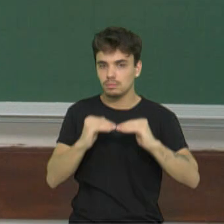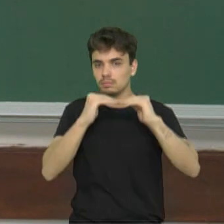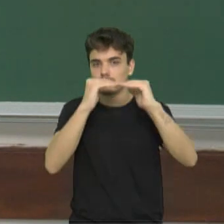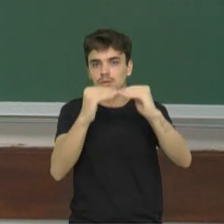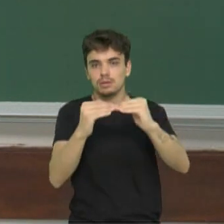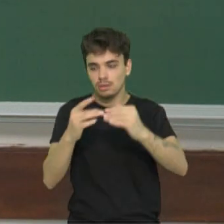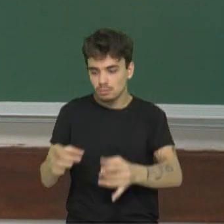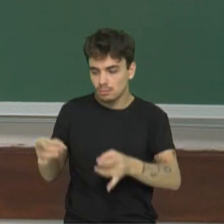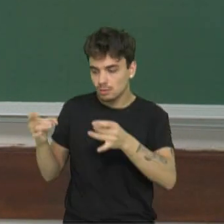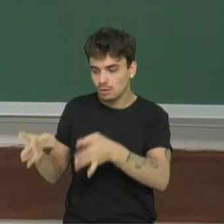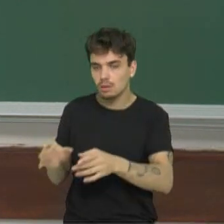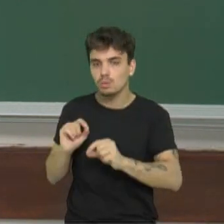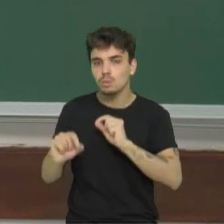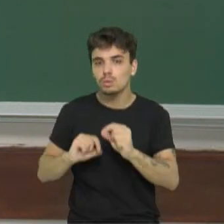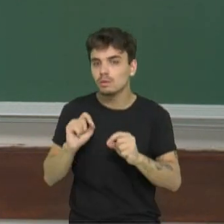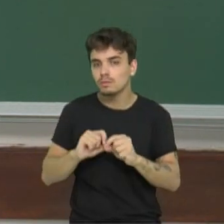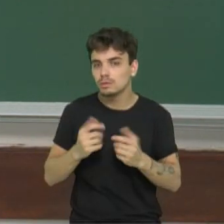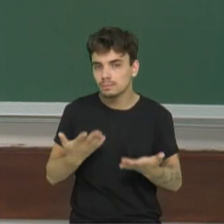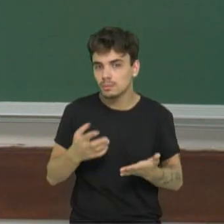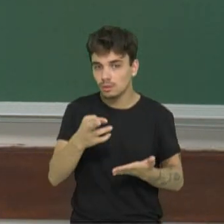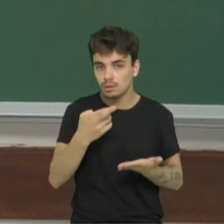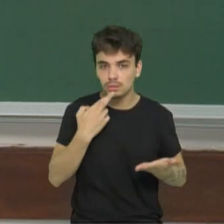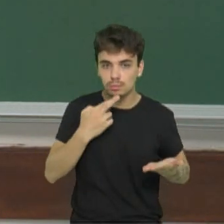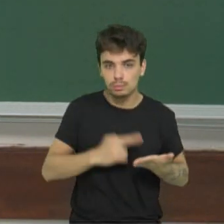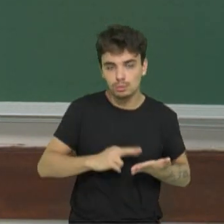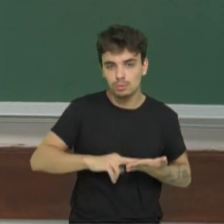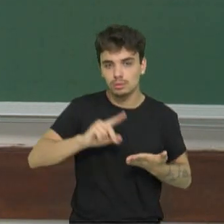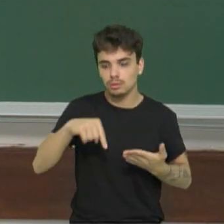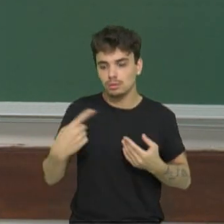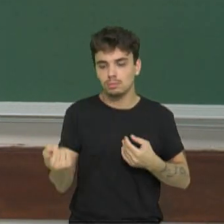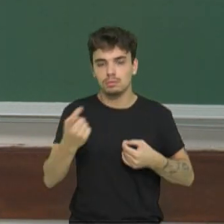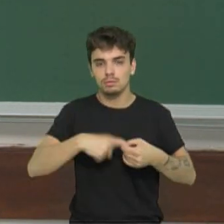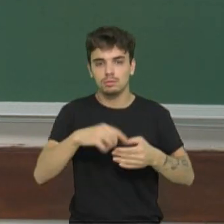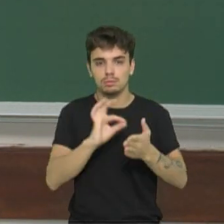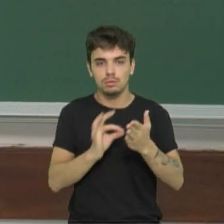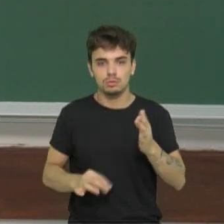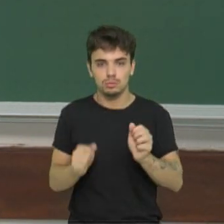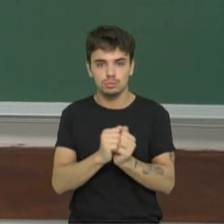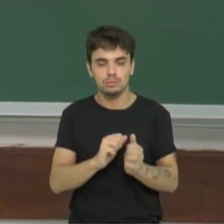ricos? Responda aí, logo nós voltamos para corrigir.